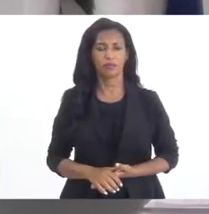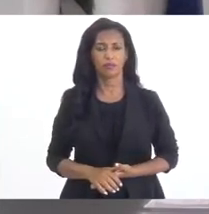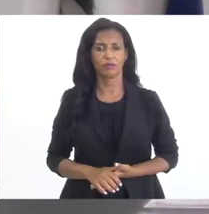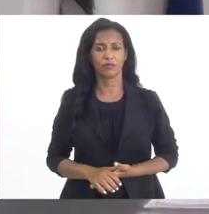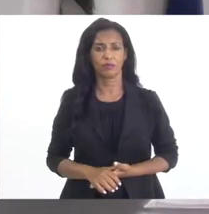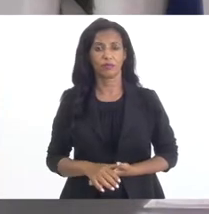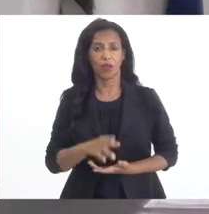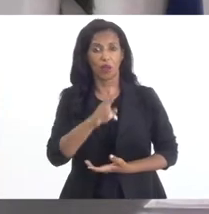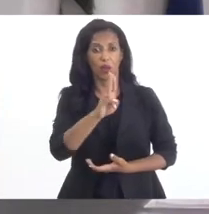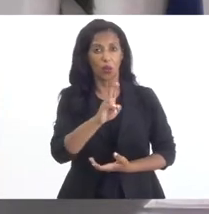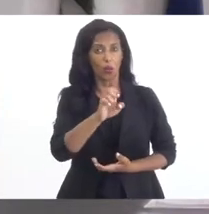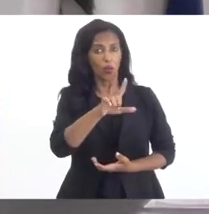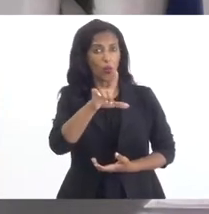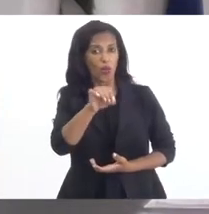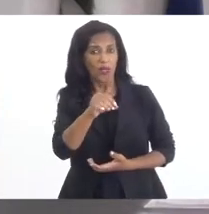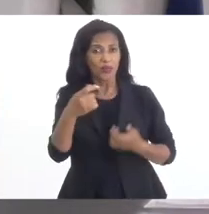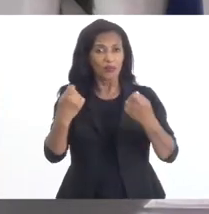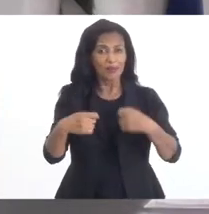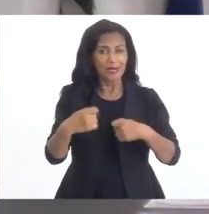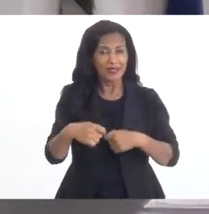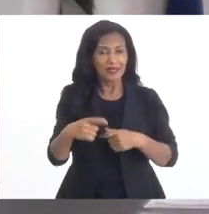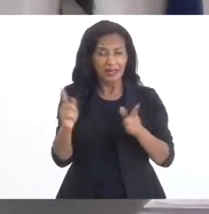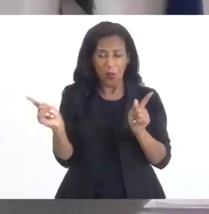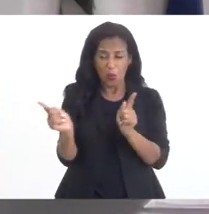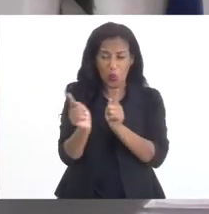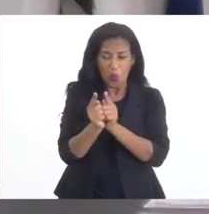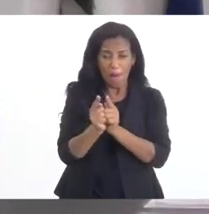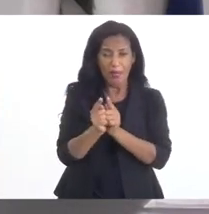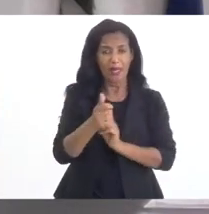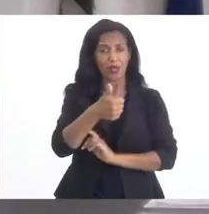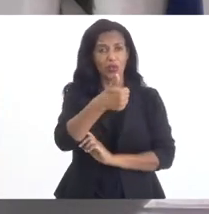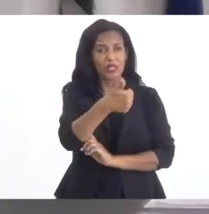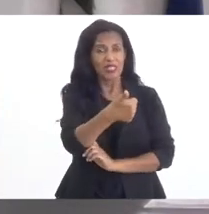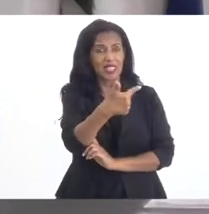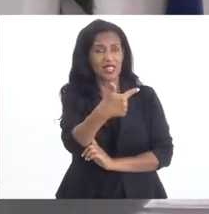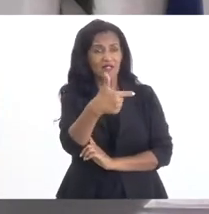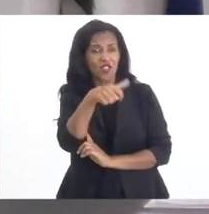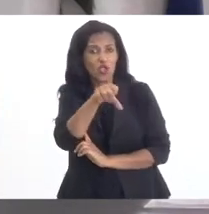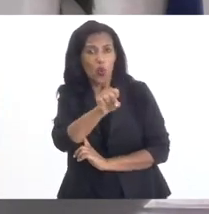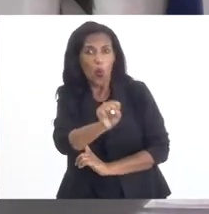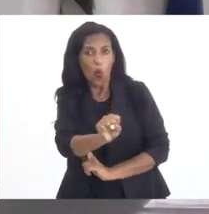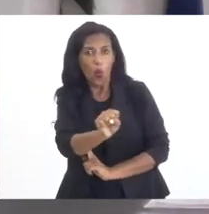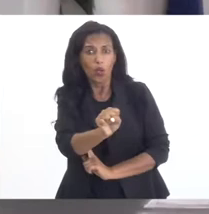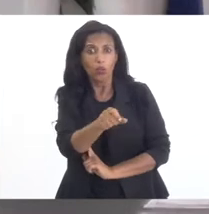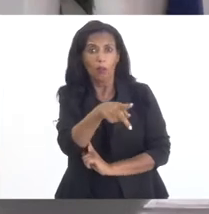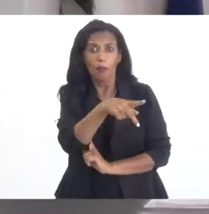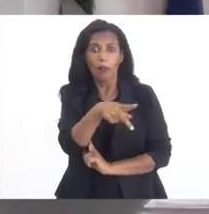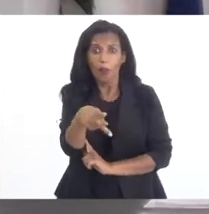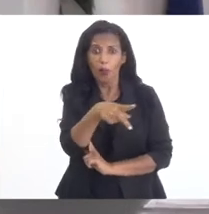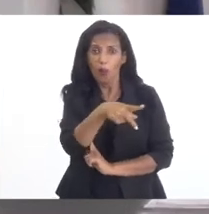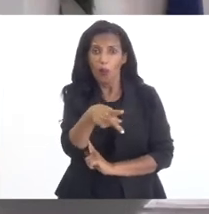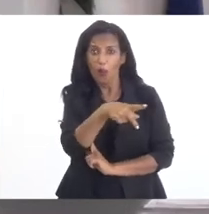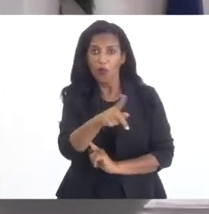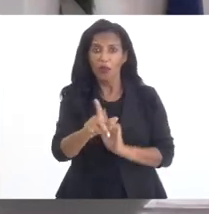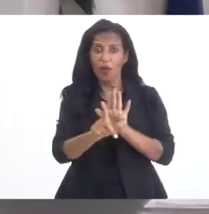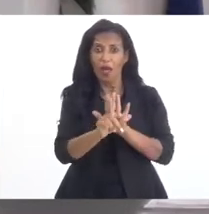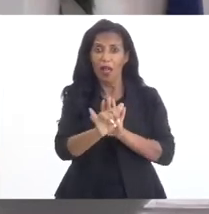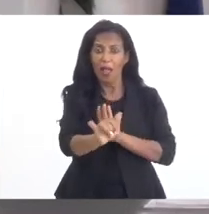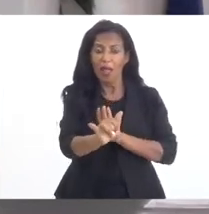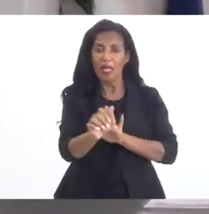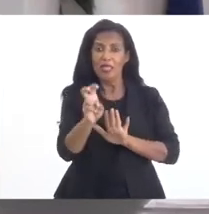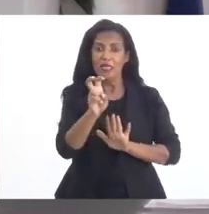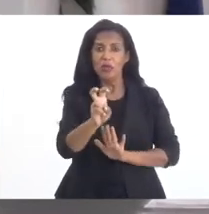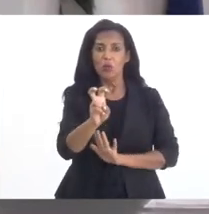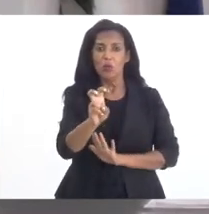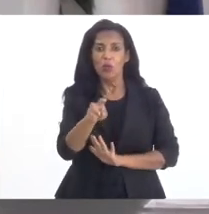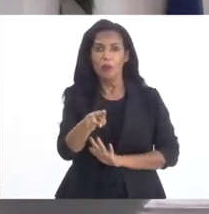O UESO precisa, no mínimo, dos 128 professores que constam da Lei